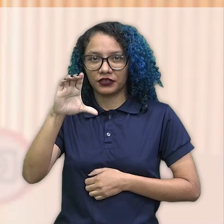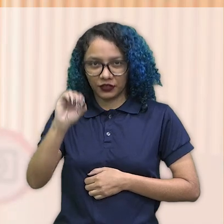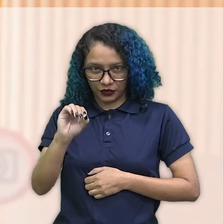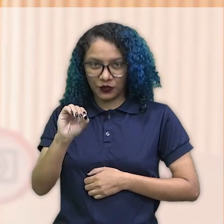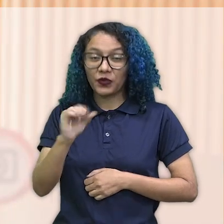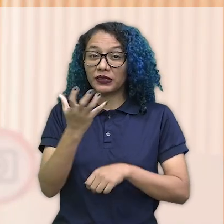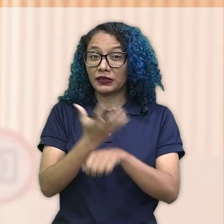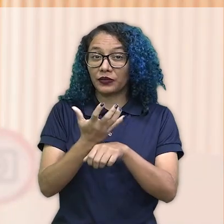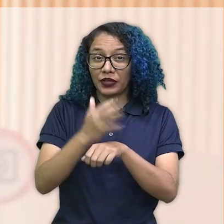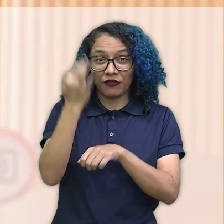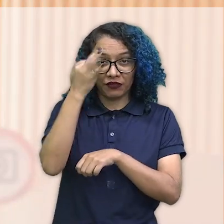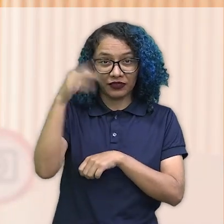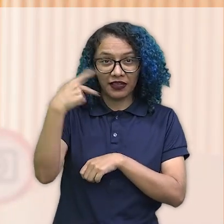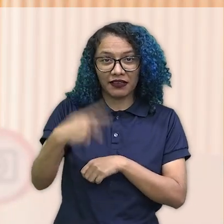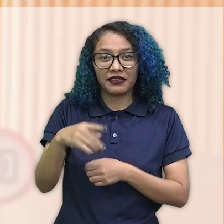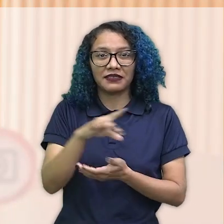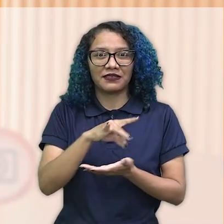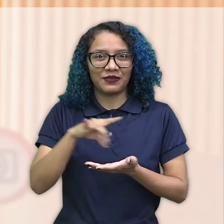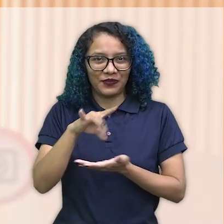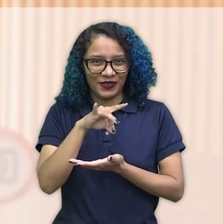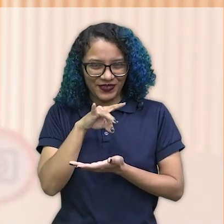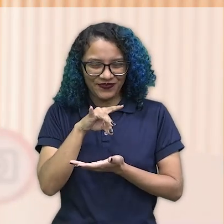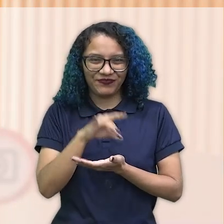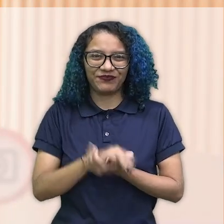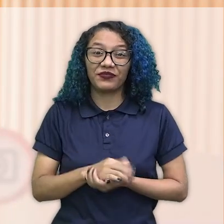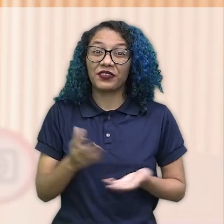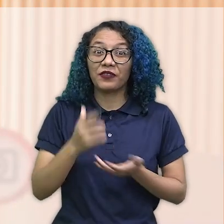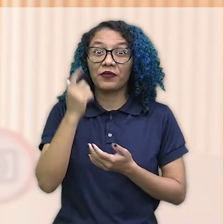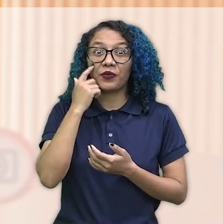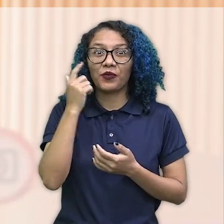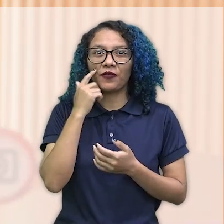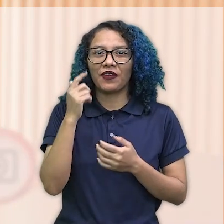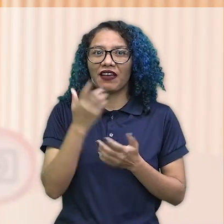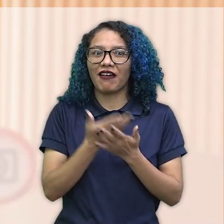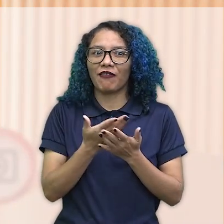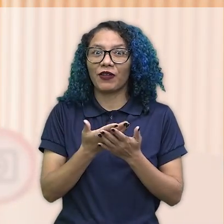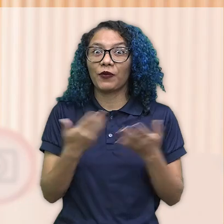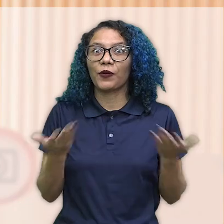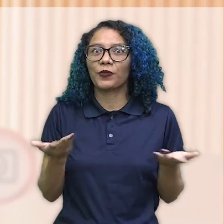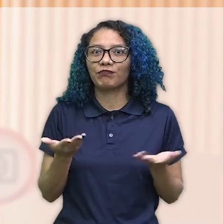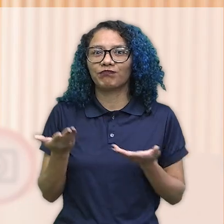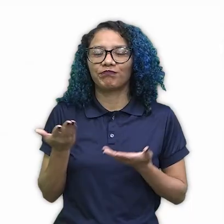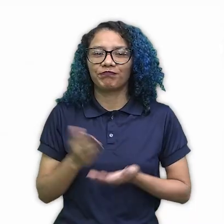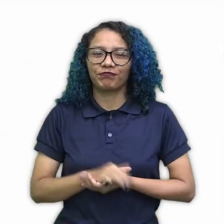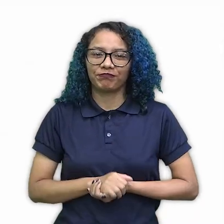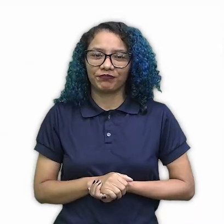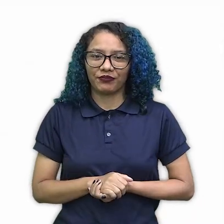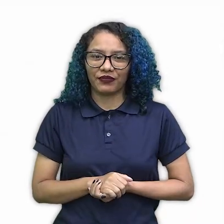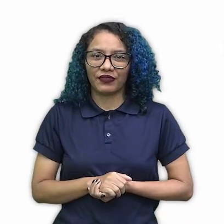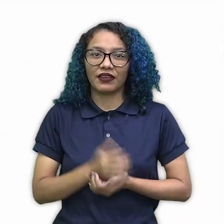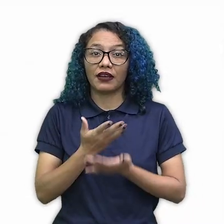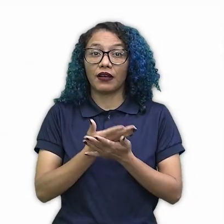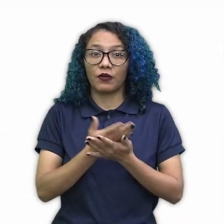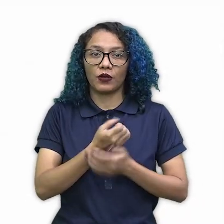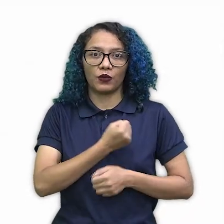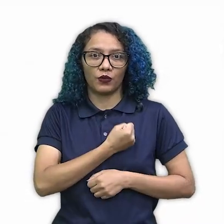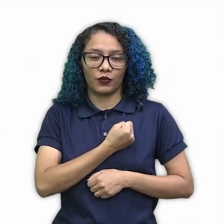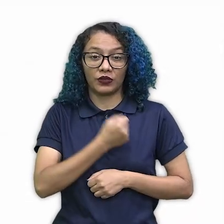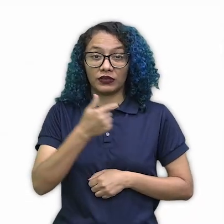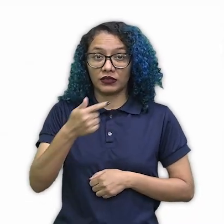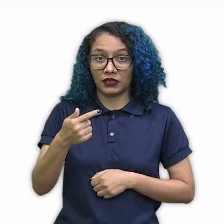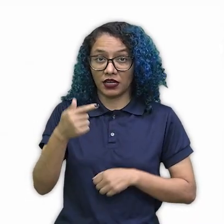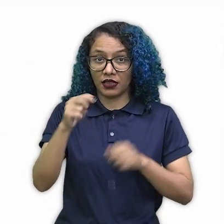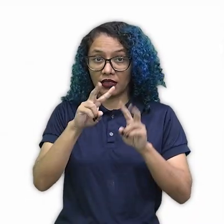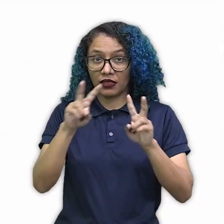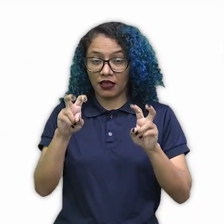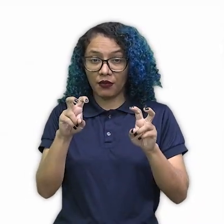Rosângelo Assis, de Filosofia do Centro de Mídias do Amazonas. Vamos ver o que vai acontecer nessa aula? É a nossa aula de número